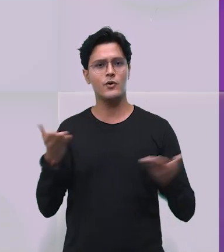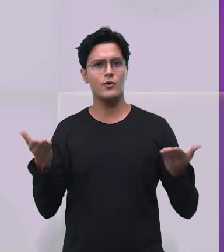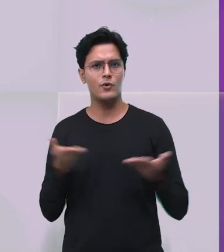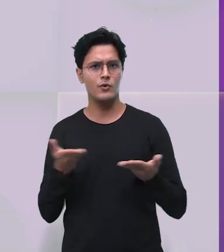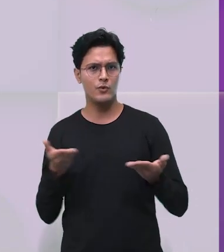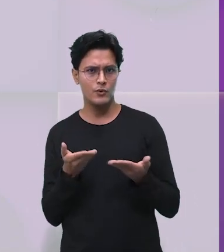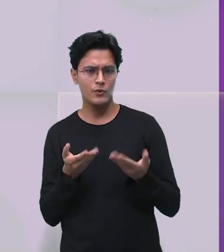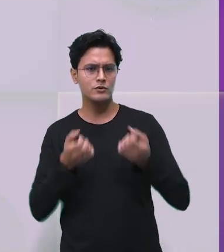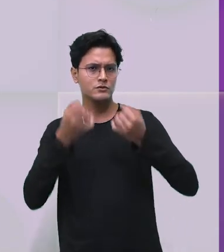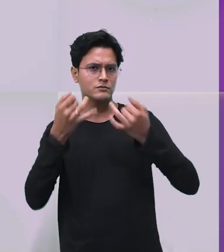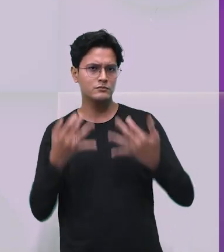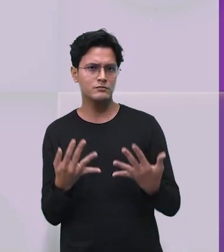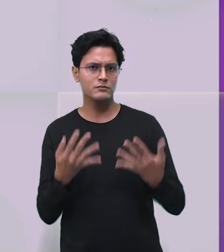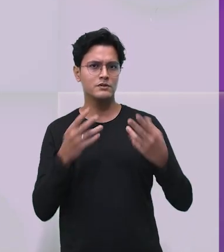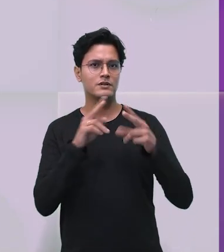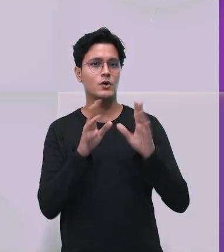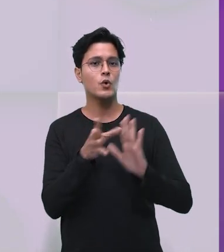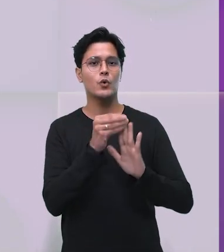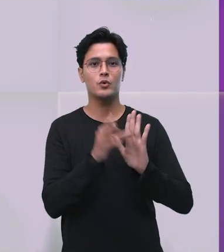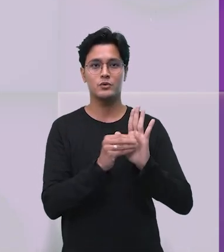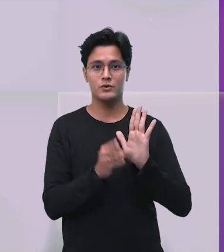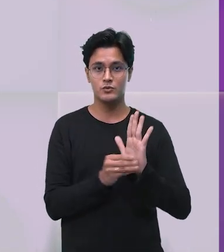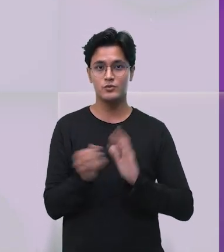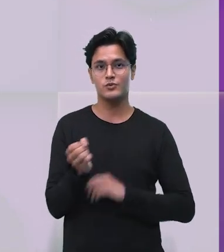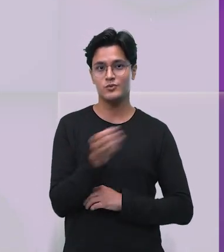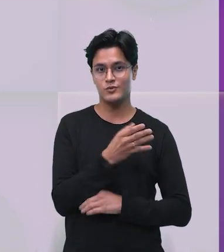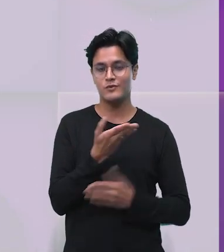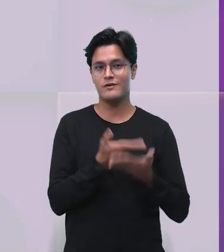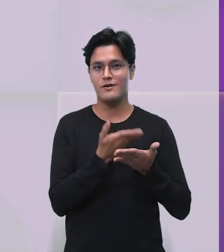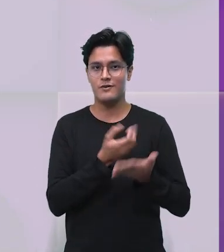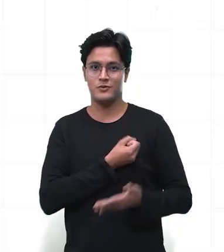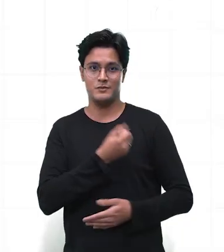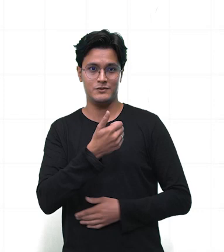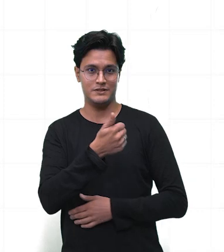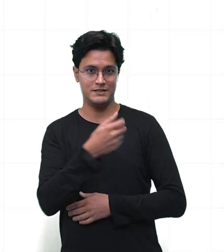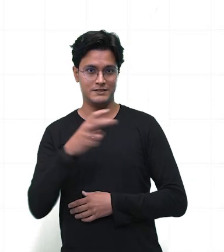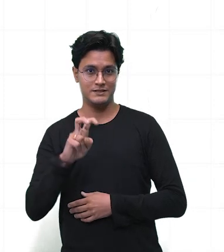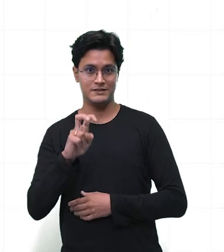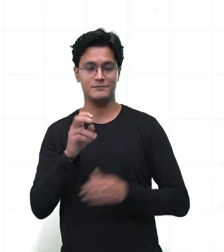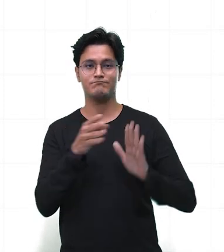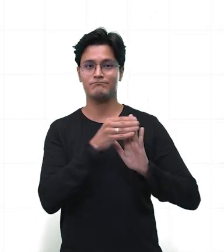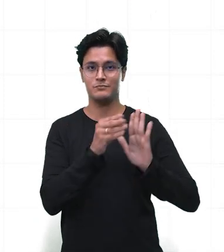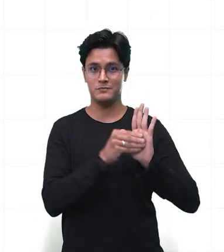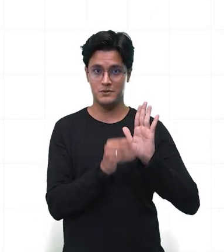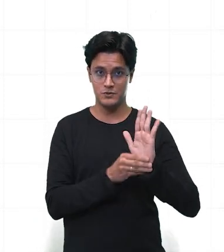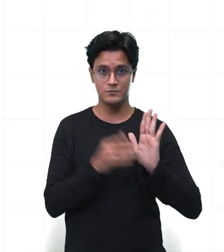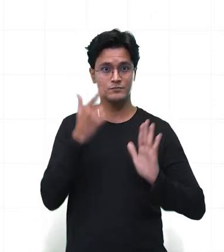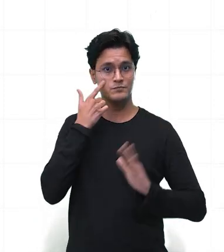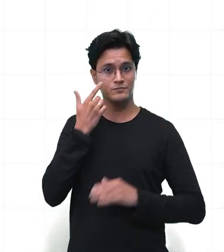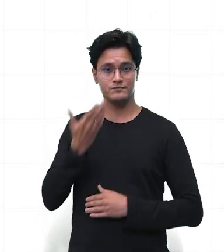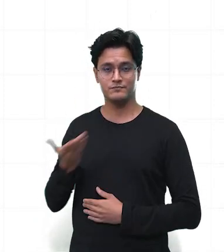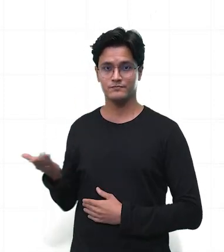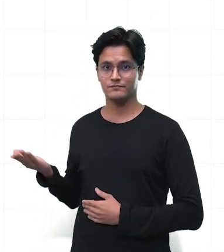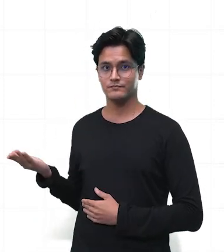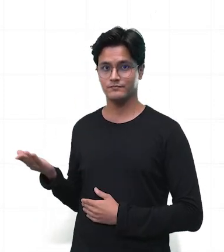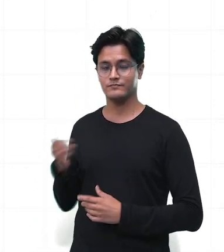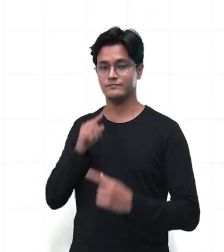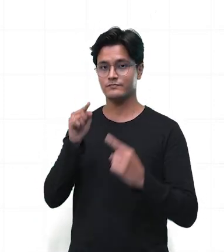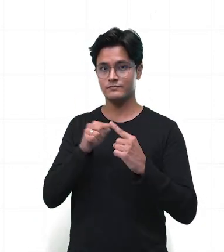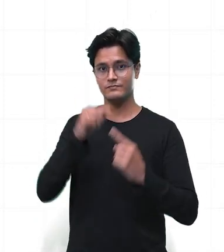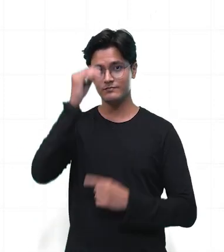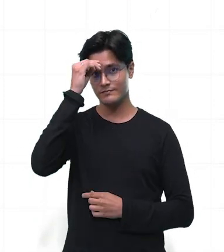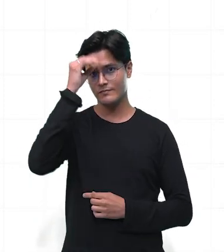iremos abordar um novo conteúdo nessa aula de número 15. Acompanha comigo. Aí está, objeto